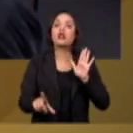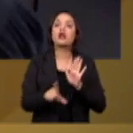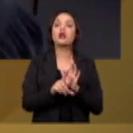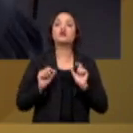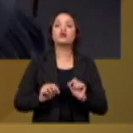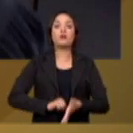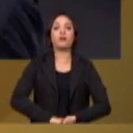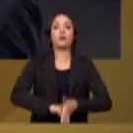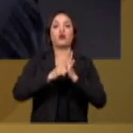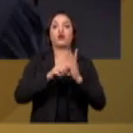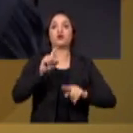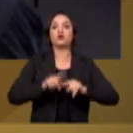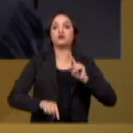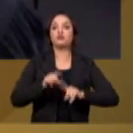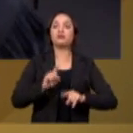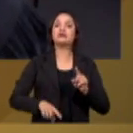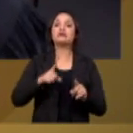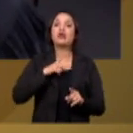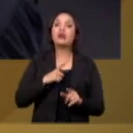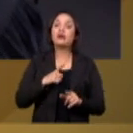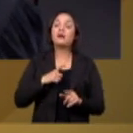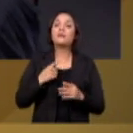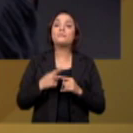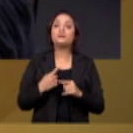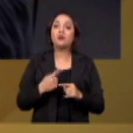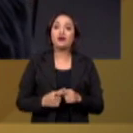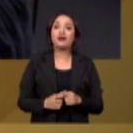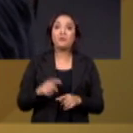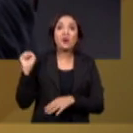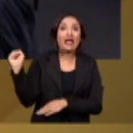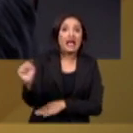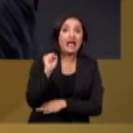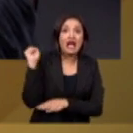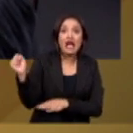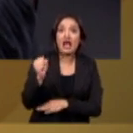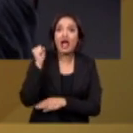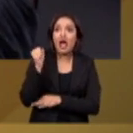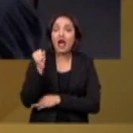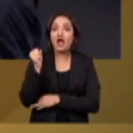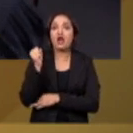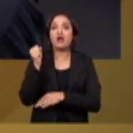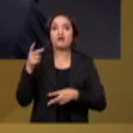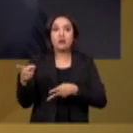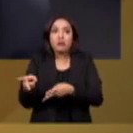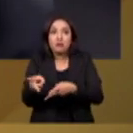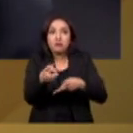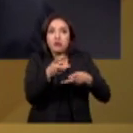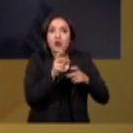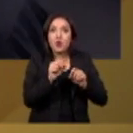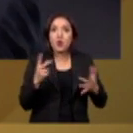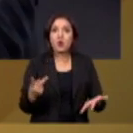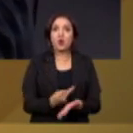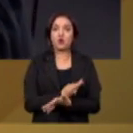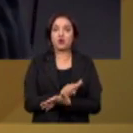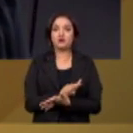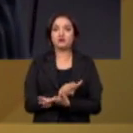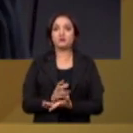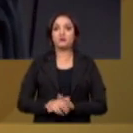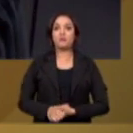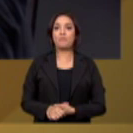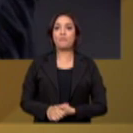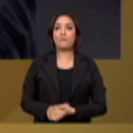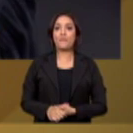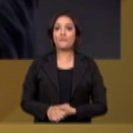medida que se impõe pela excepcional gravidade dos fatos apurados a delegada